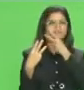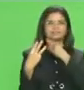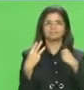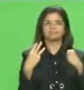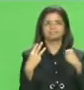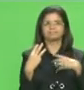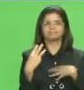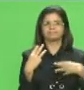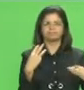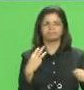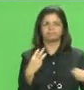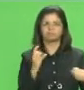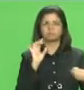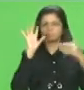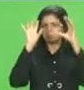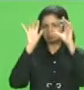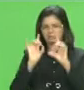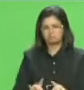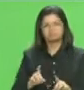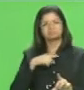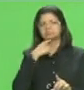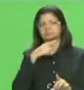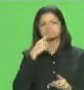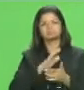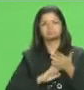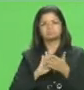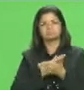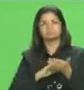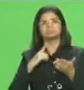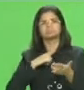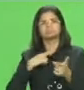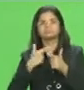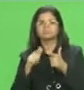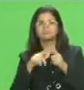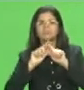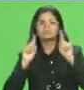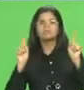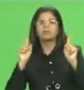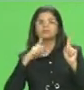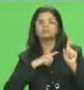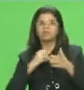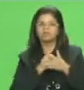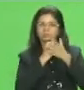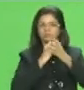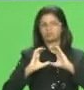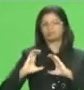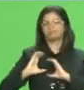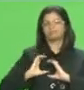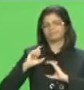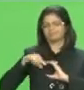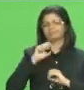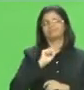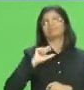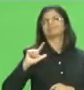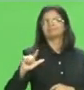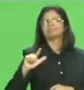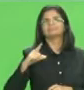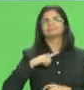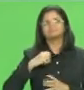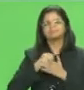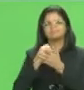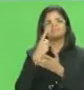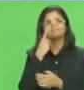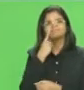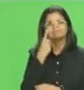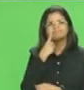nenhum é excepcional, ou é uma pessoa, deficiência. Mas eu ajudo, a pai de São Luís. Eu vejo candidatos,